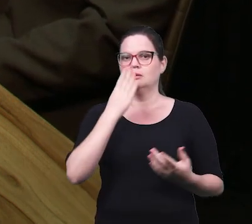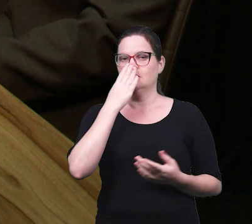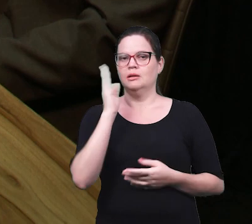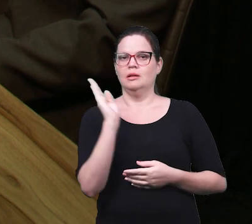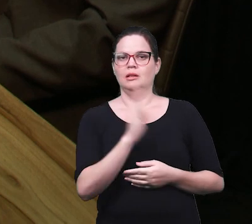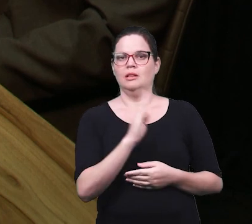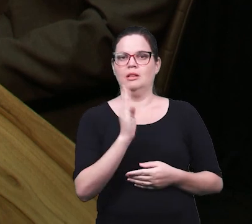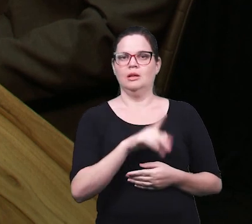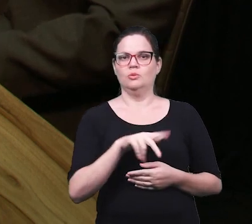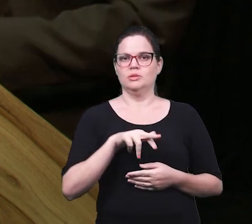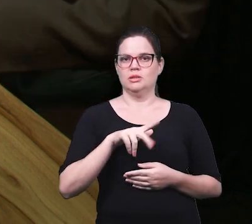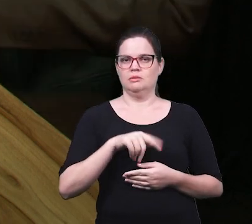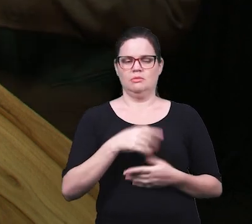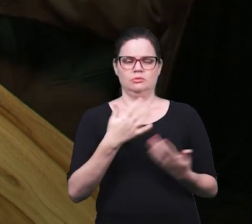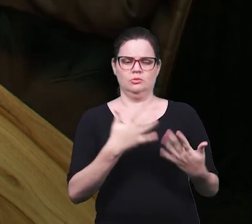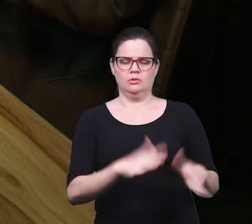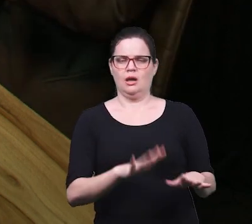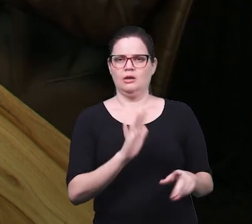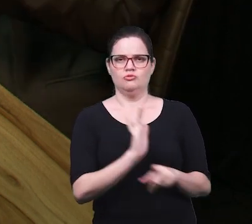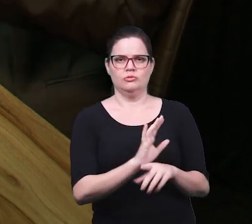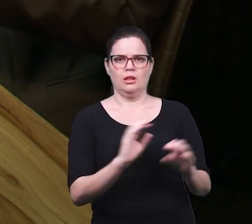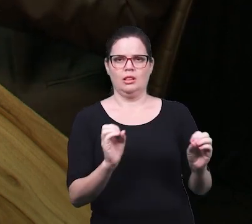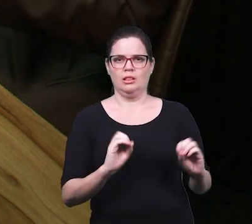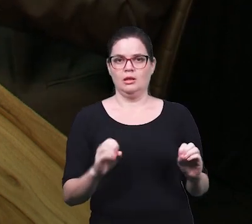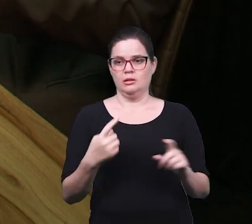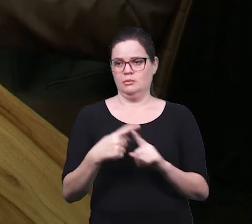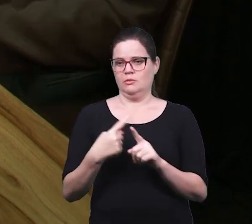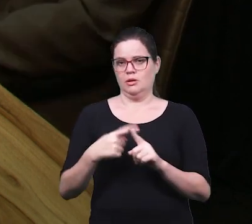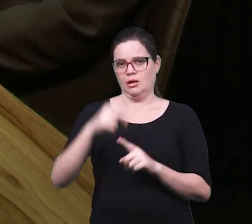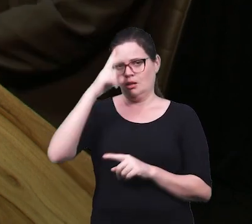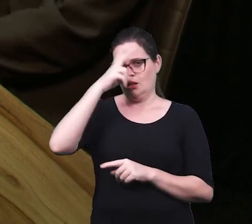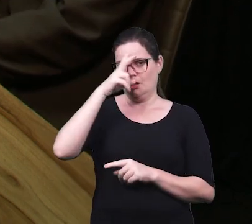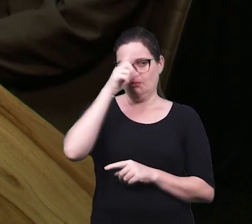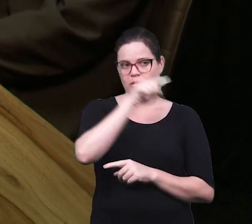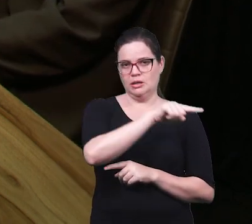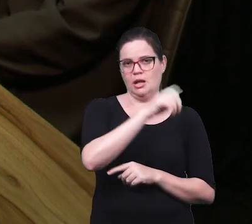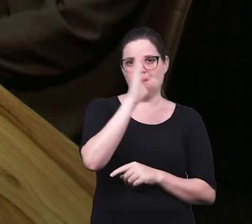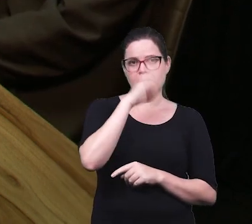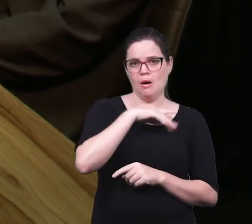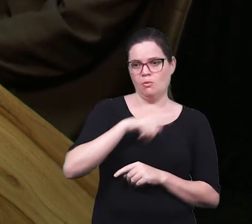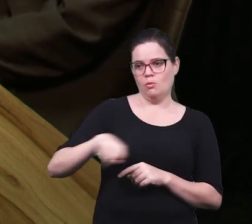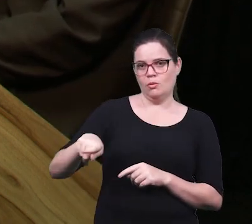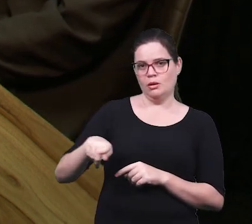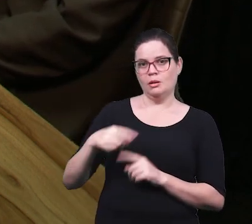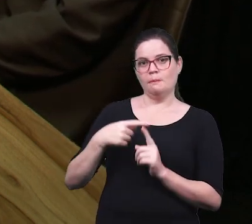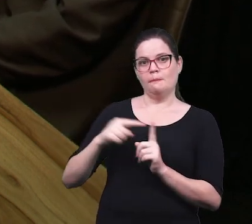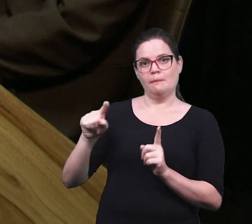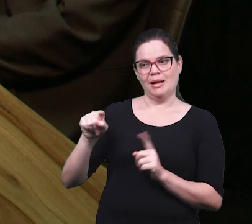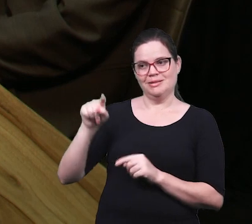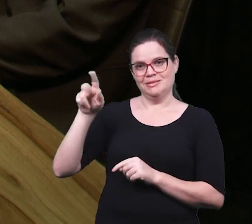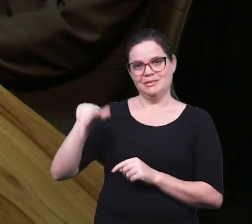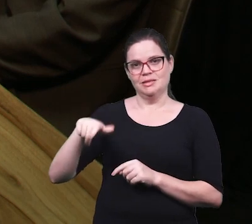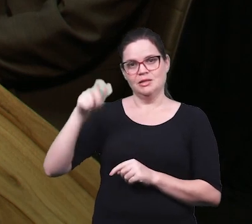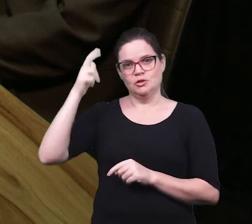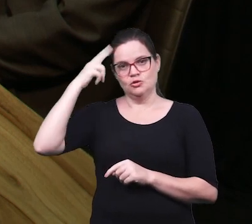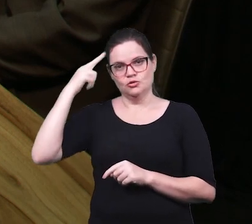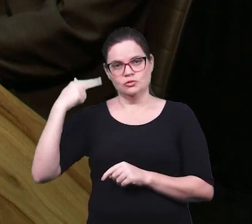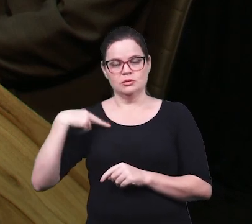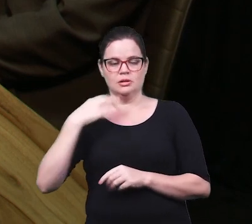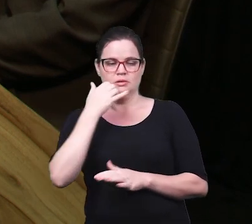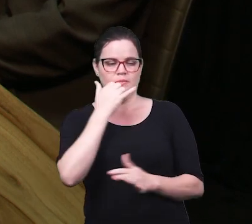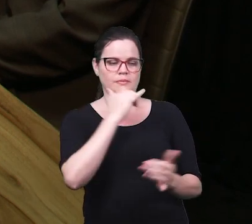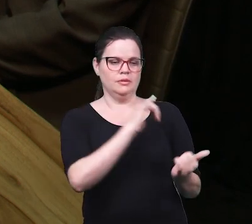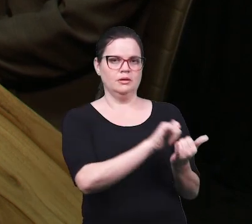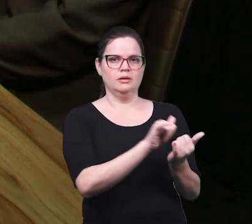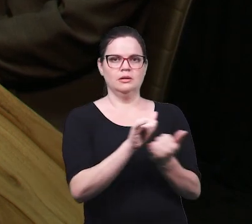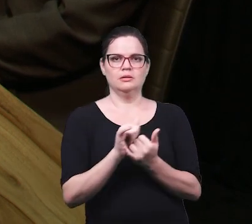aos seus irmãos, Sim, baseado tudo no que ele passou. Só que José, ele exerceu ali o perdão.